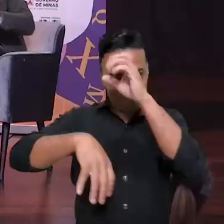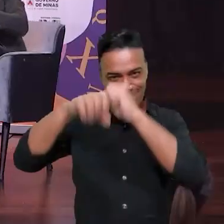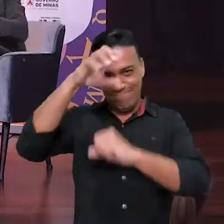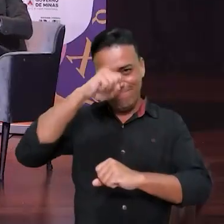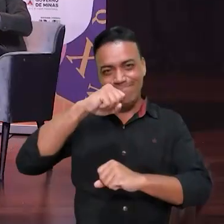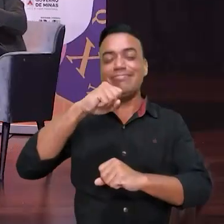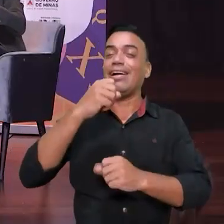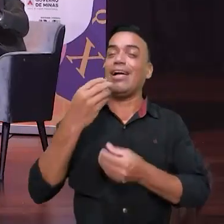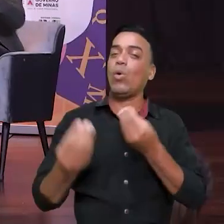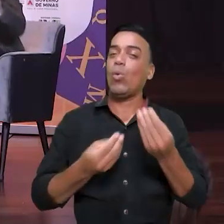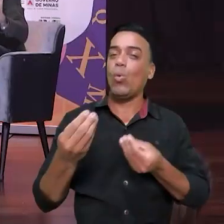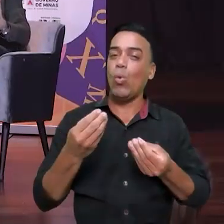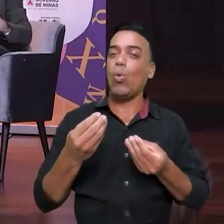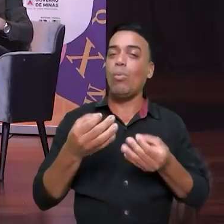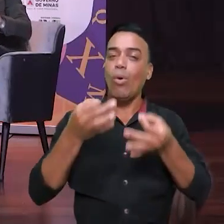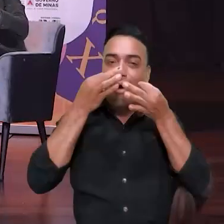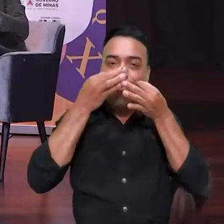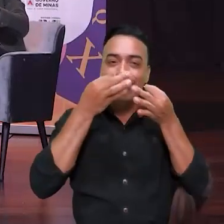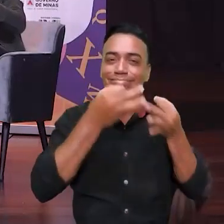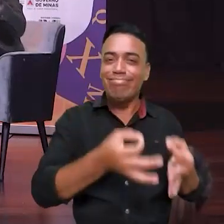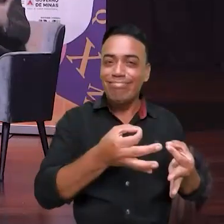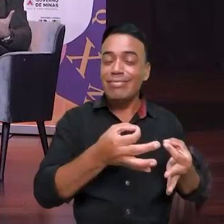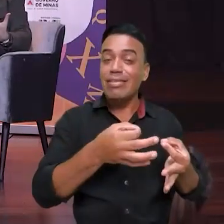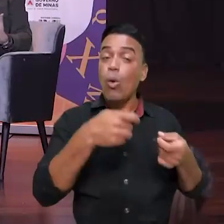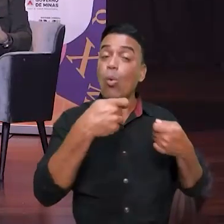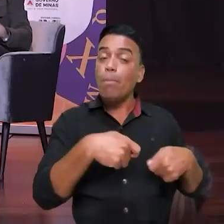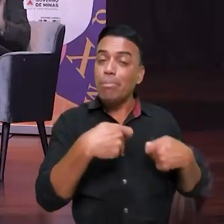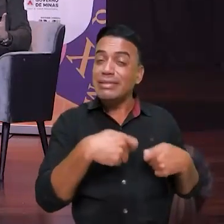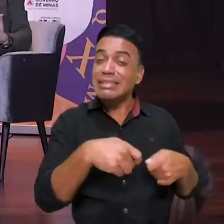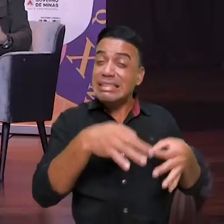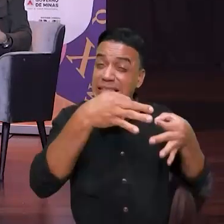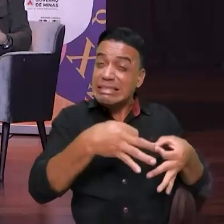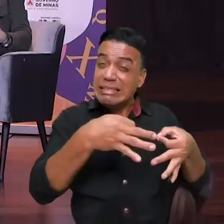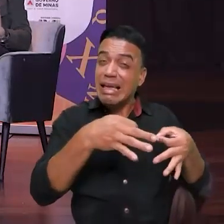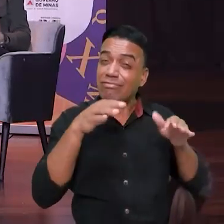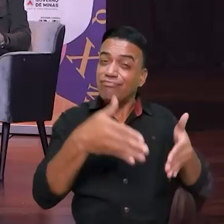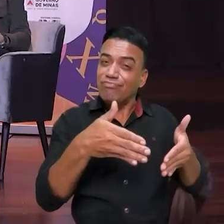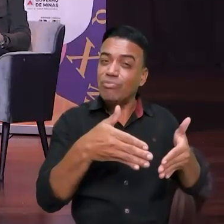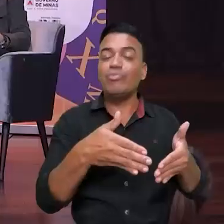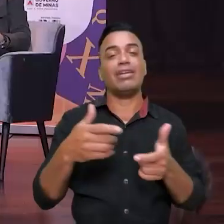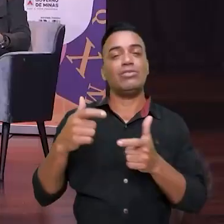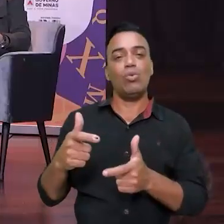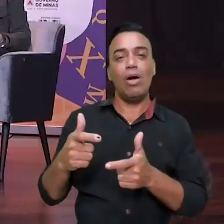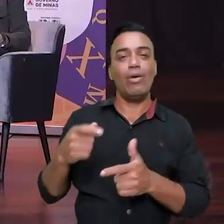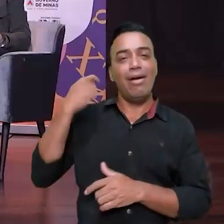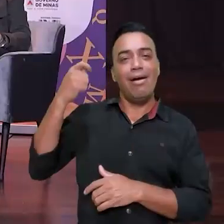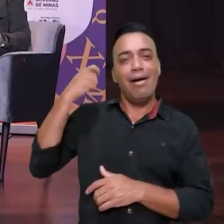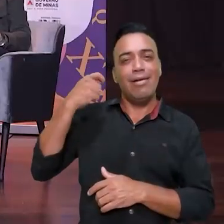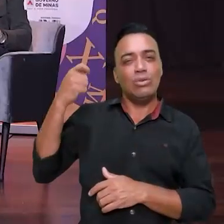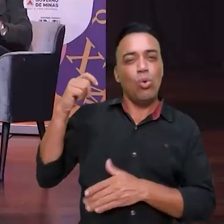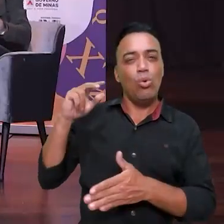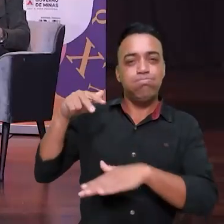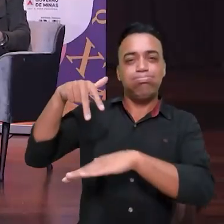como dar mais atenção ao que precisa ter atenção. Esse lugar da interpretação é um